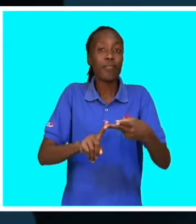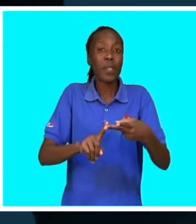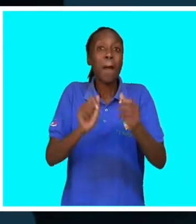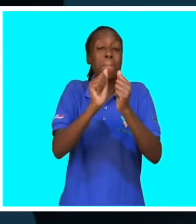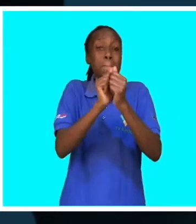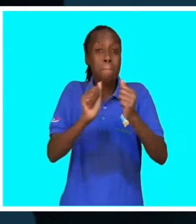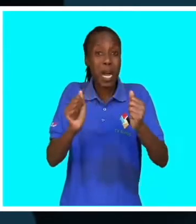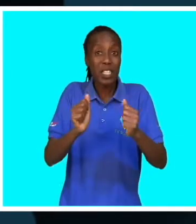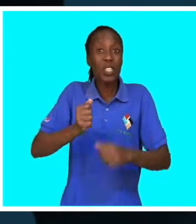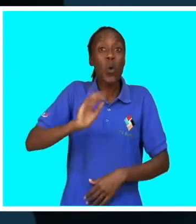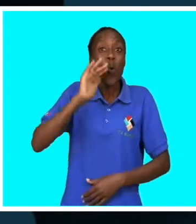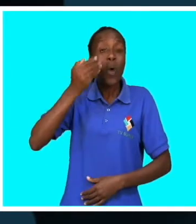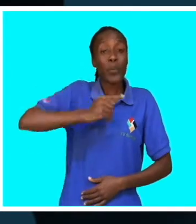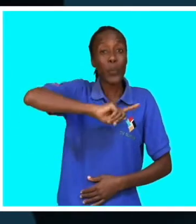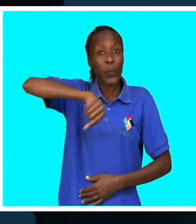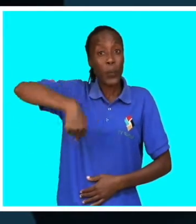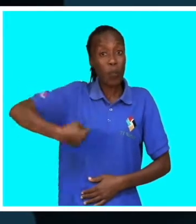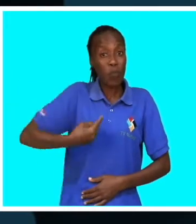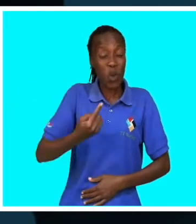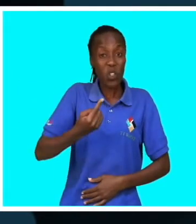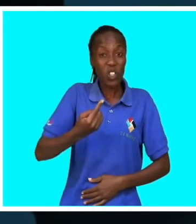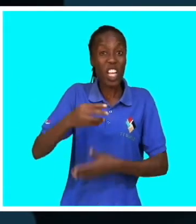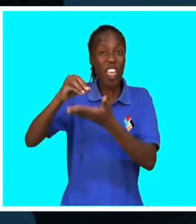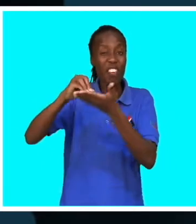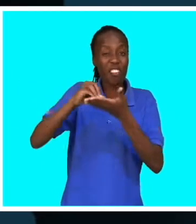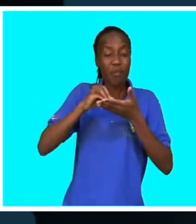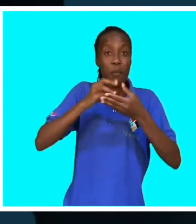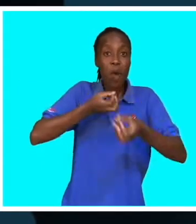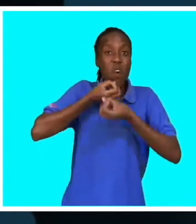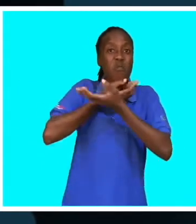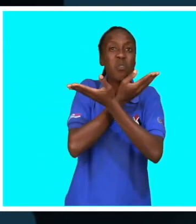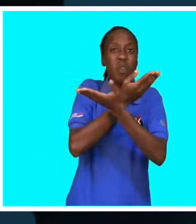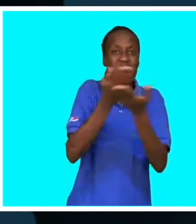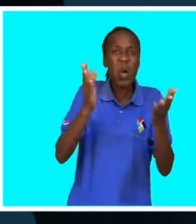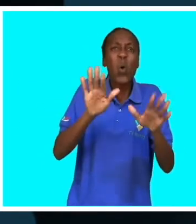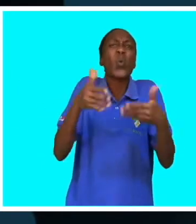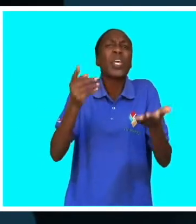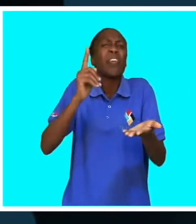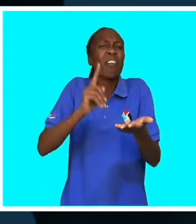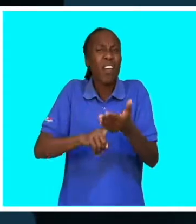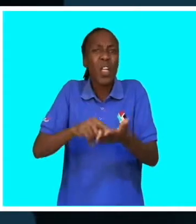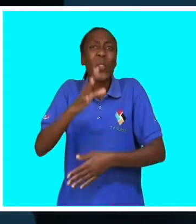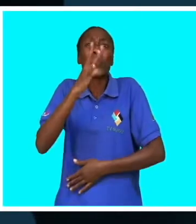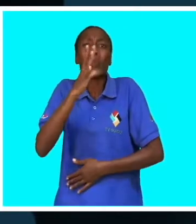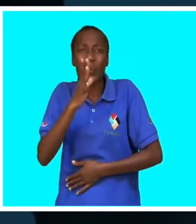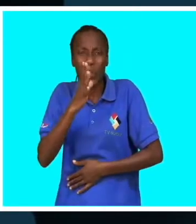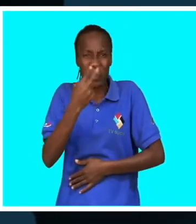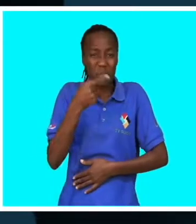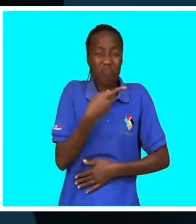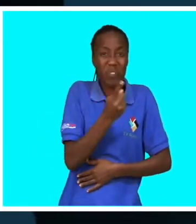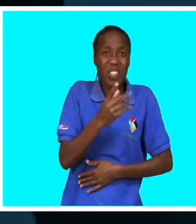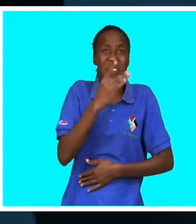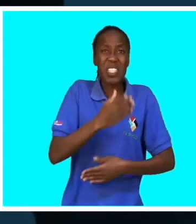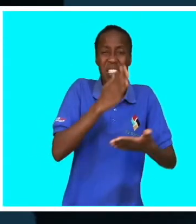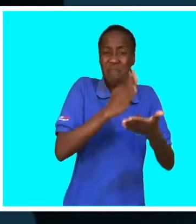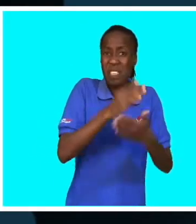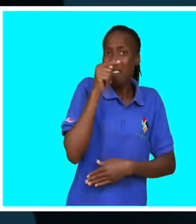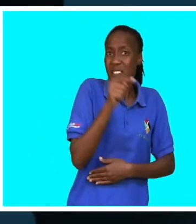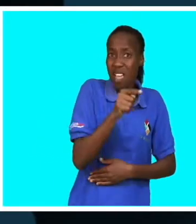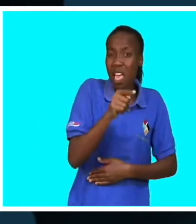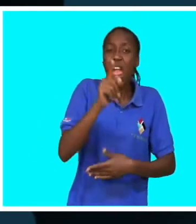Mas quando nós acedemos à informação sobre o que é lixo, nós percebemos que, afinal, lixo não é lixo. Lixo é um